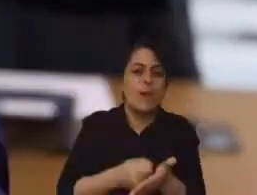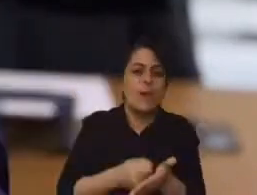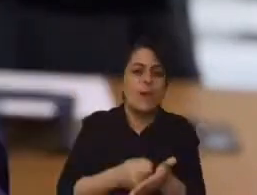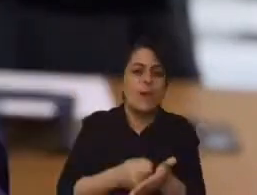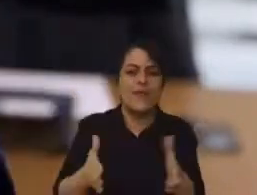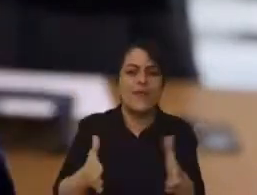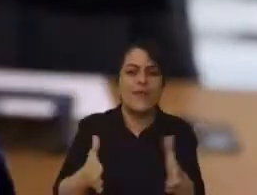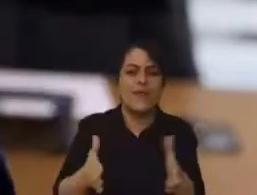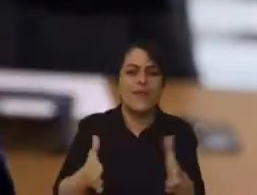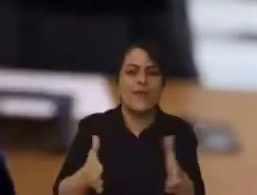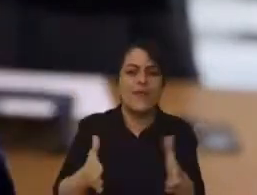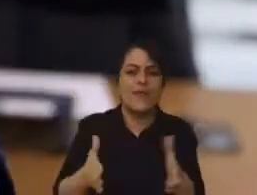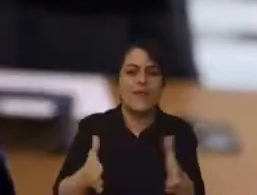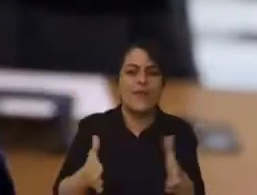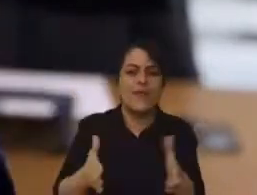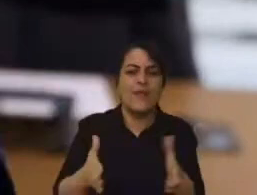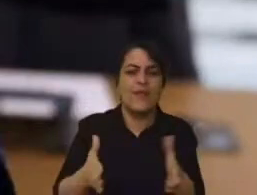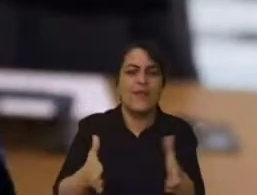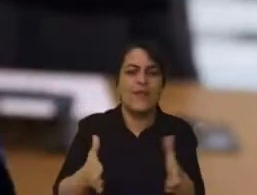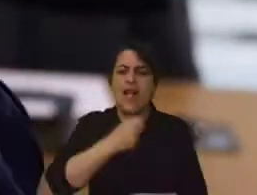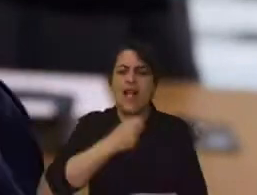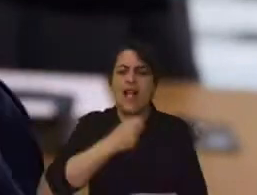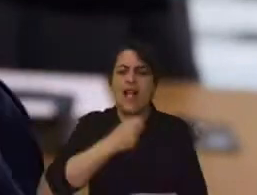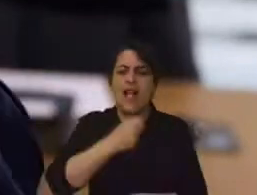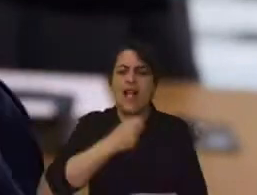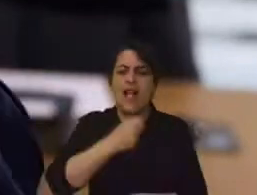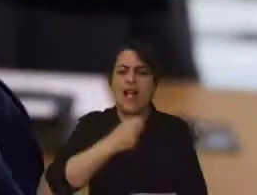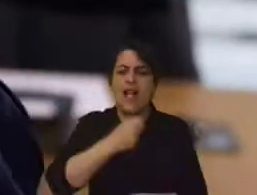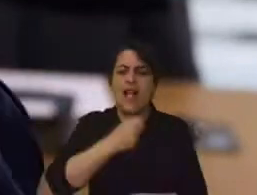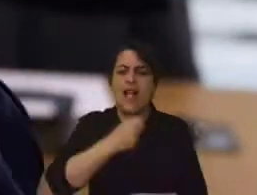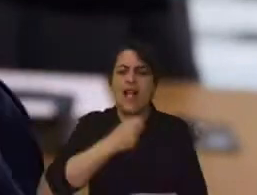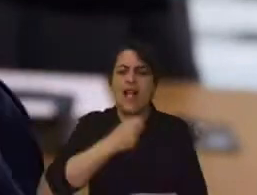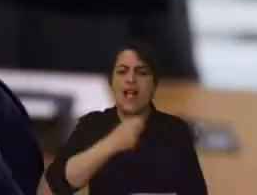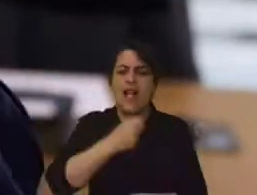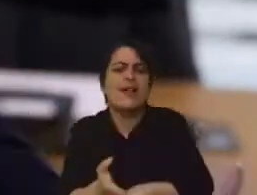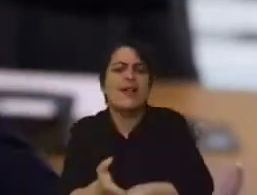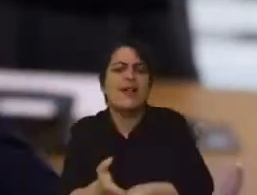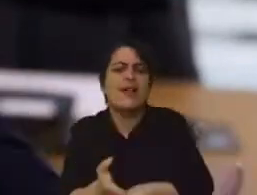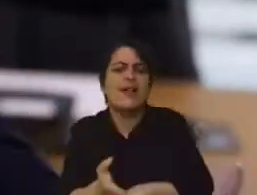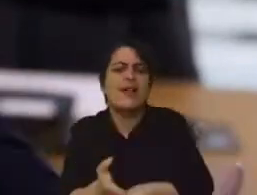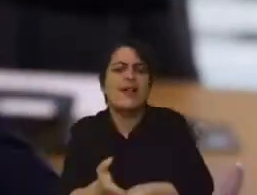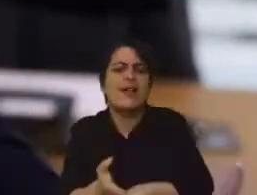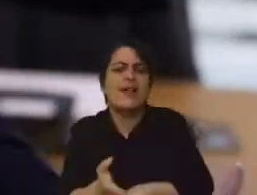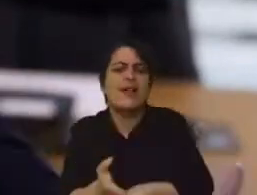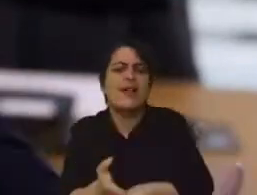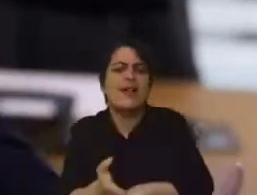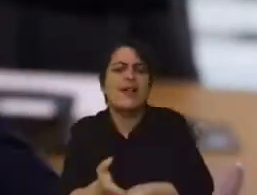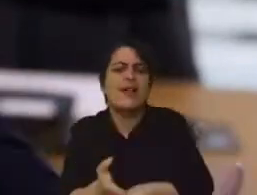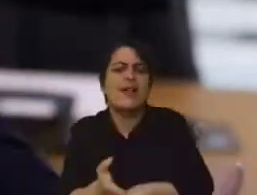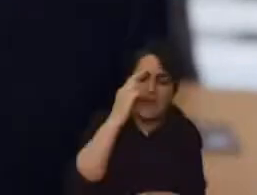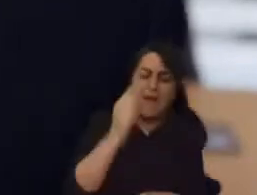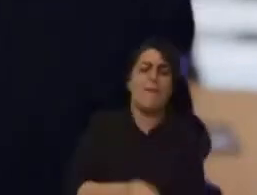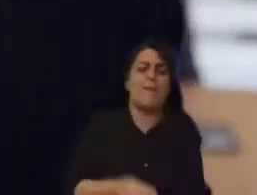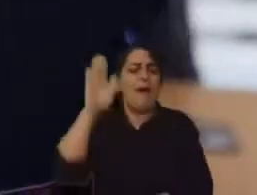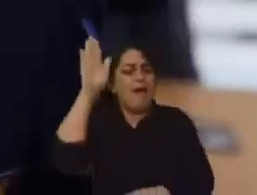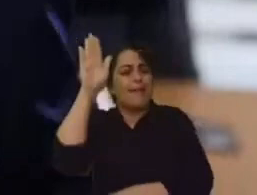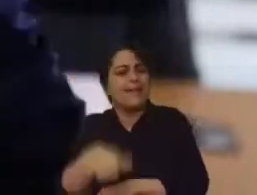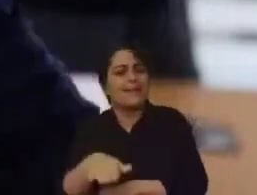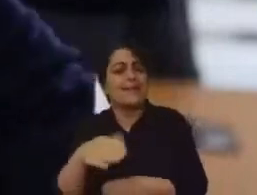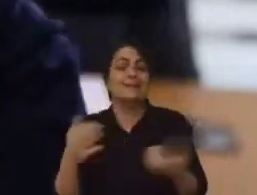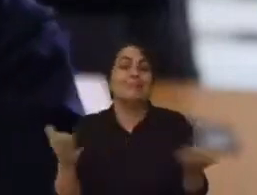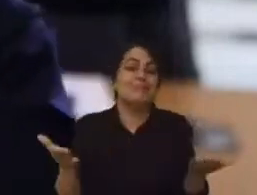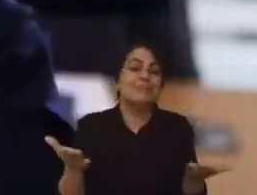6 horas da manhã, 8 horas da manhã, 2 horas da tarde, na hora do almoço, às 5 horas da tarde, às 4 e meia da tarde. Ou seja,